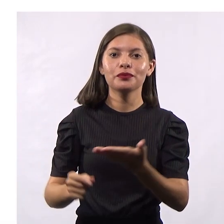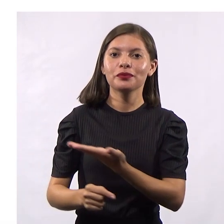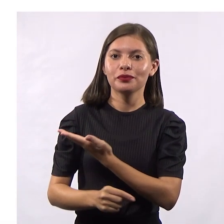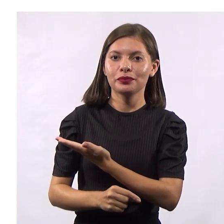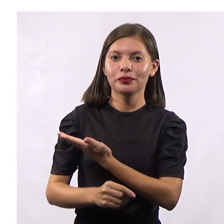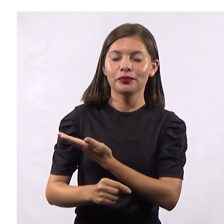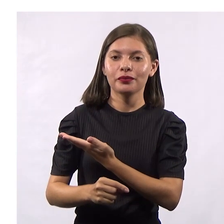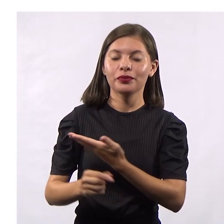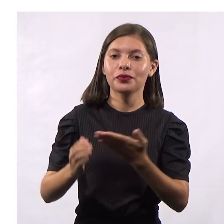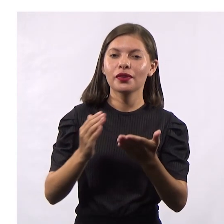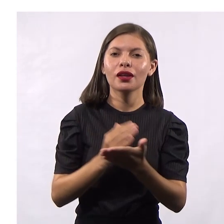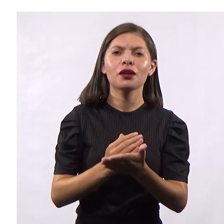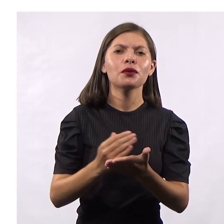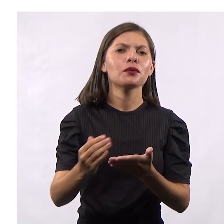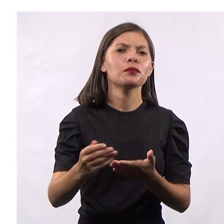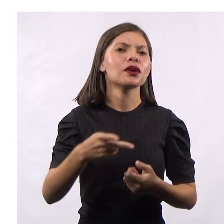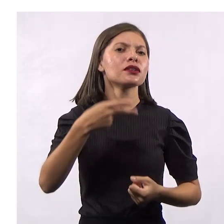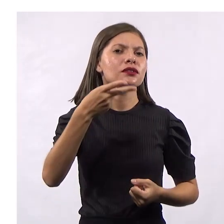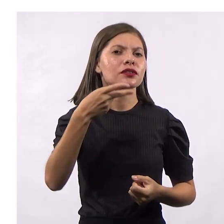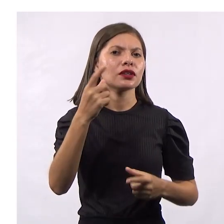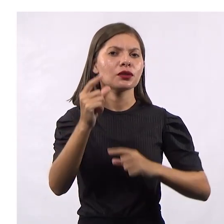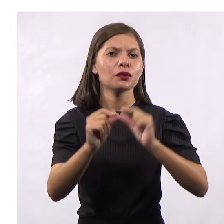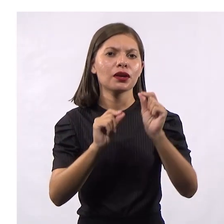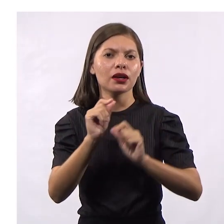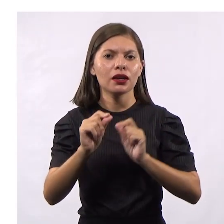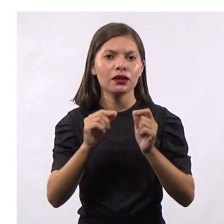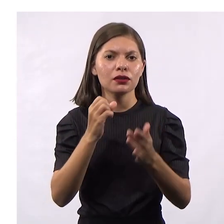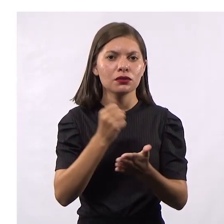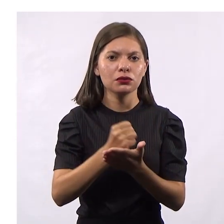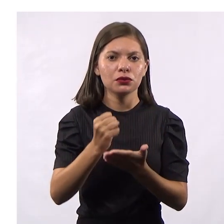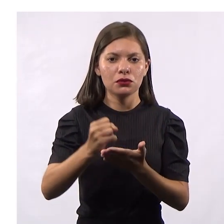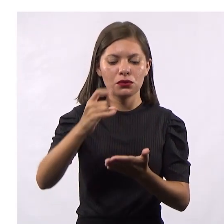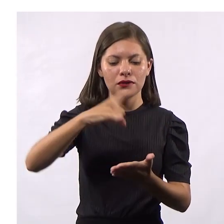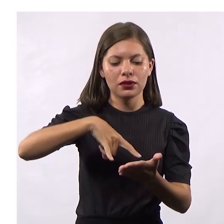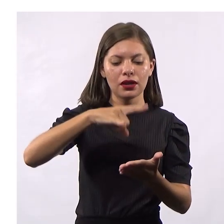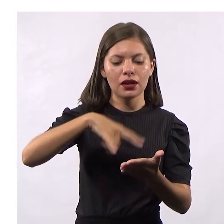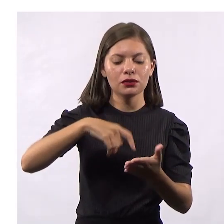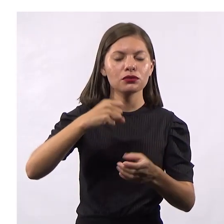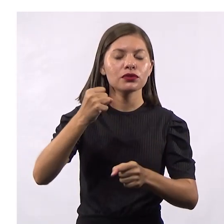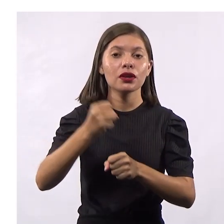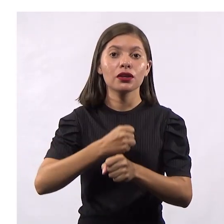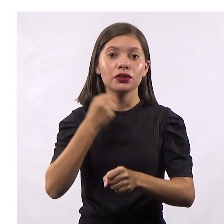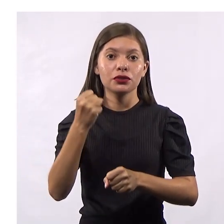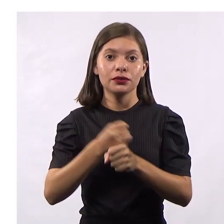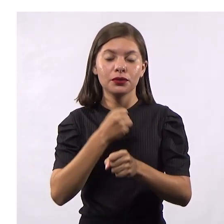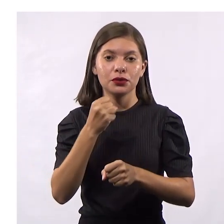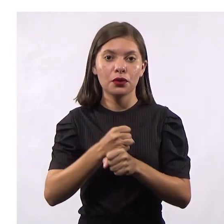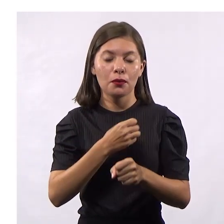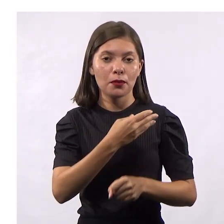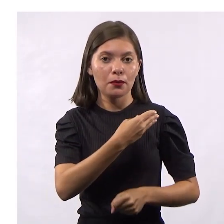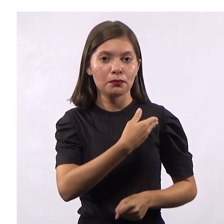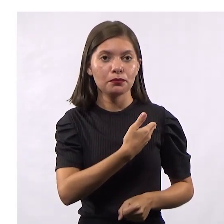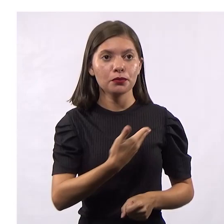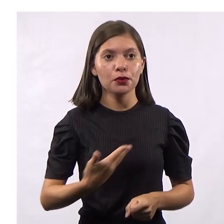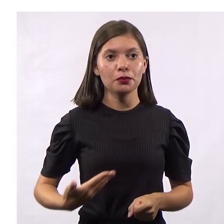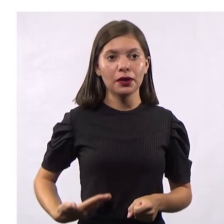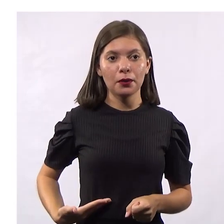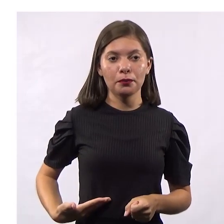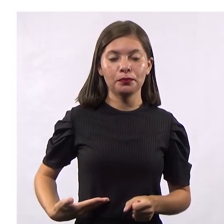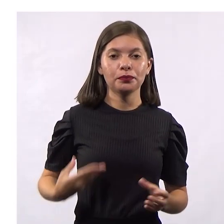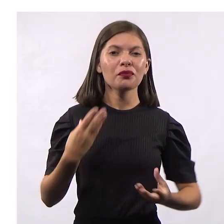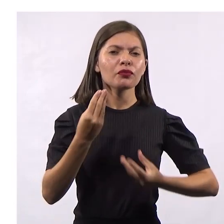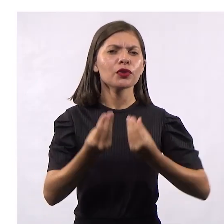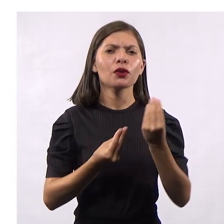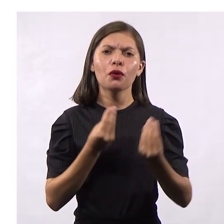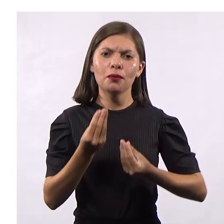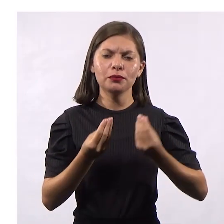aí. A gente começa falando dos contratos de obra pública, tá, gente? E o que acontece? É